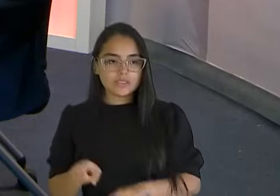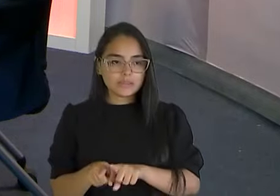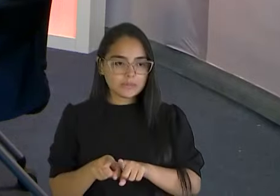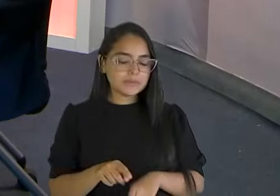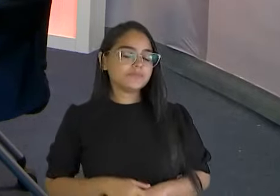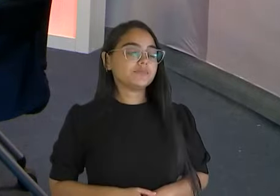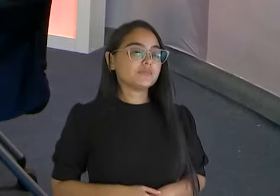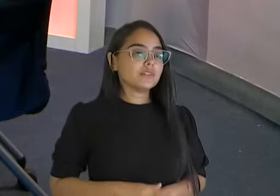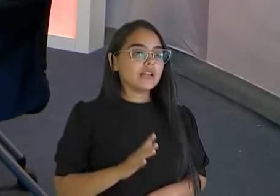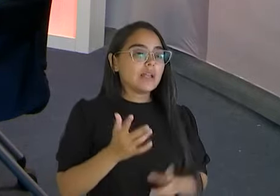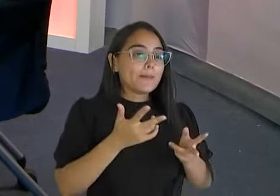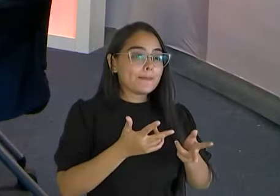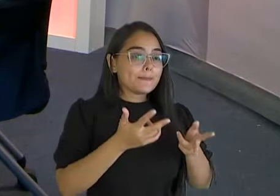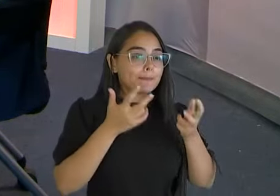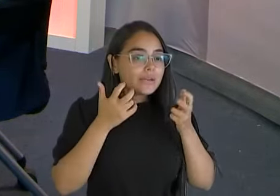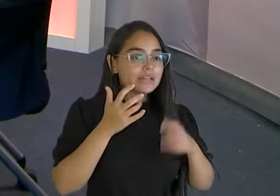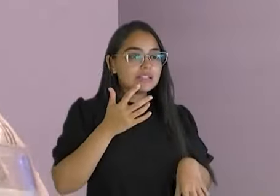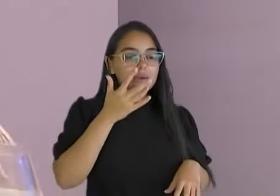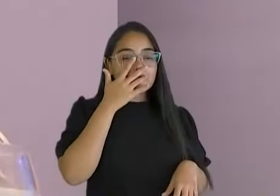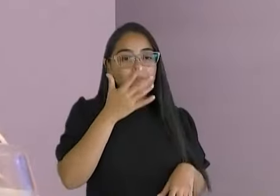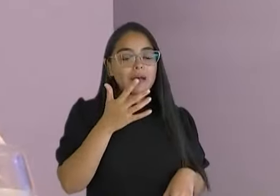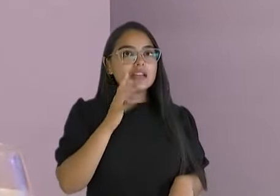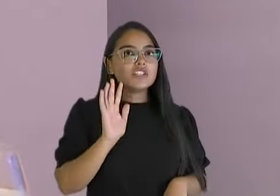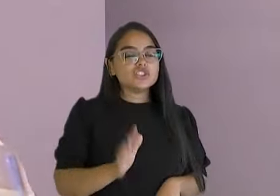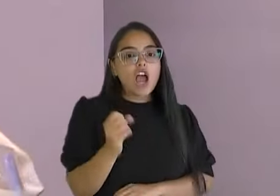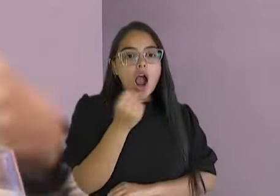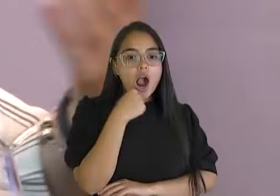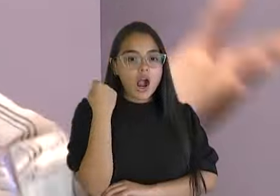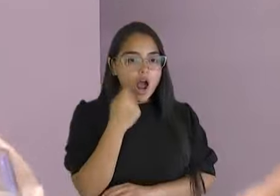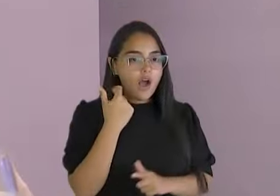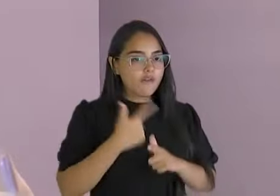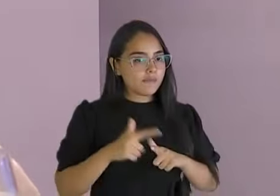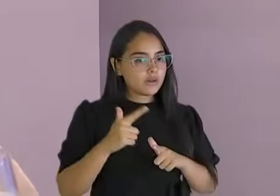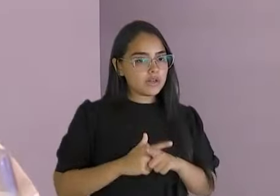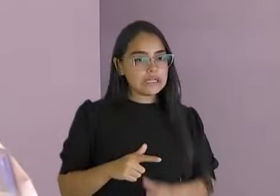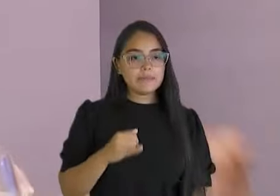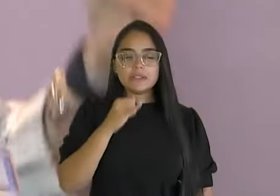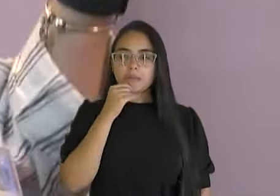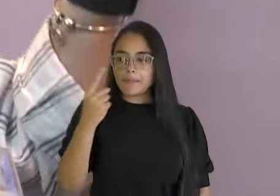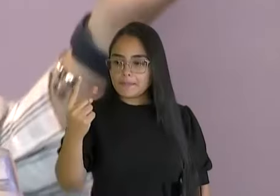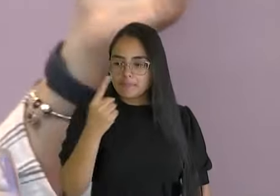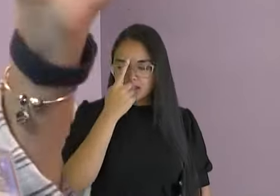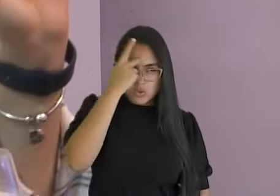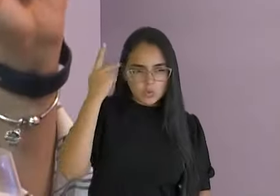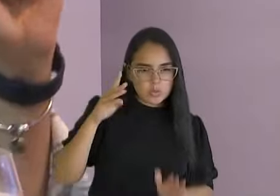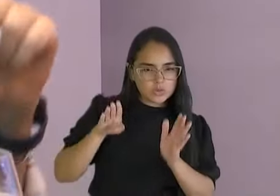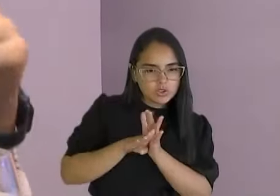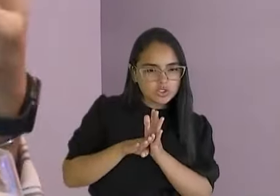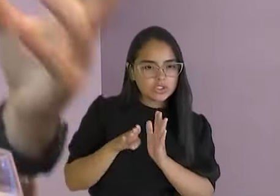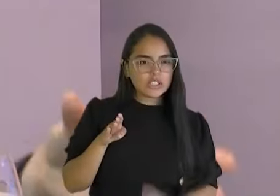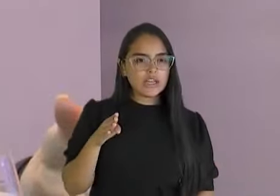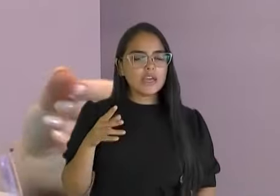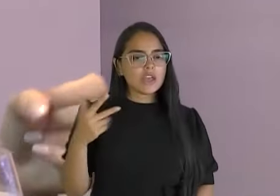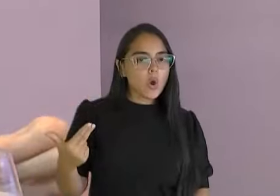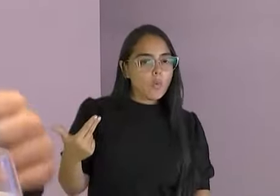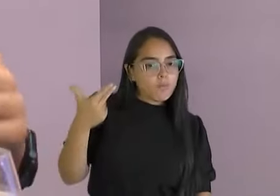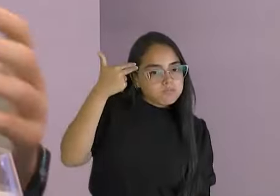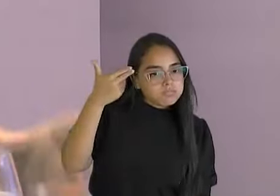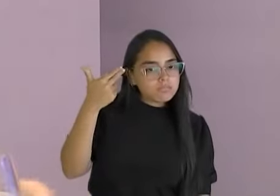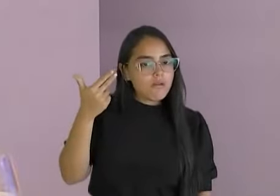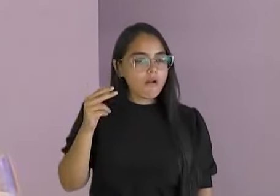Então, às vezes a gente só vai perceber quando tá no algo muito extremo, Quando quando já chegou um tá. agiota na sua porta. Sim, quando tem alguém apontando uma arma para sua